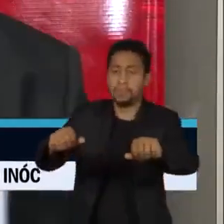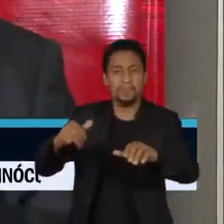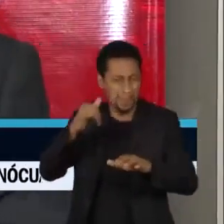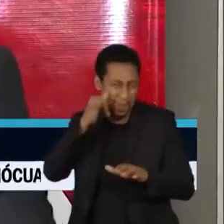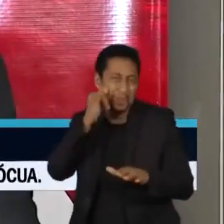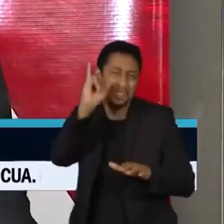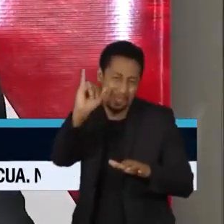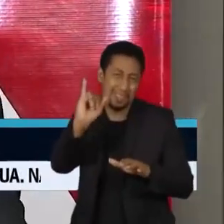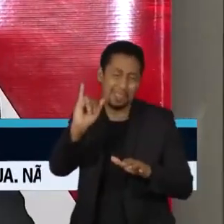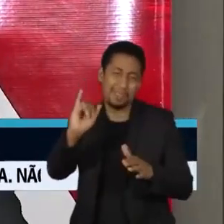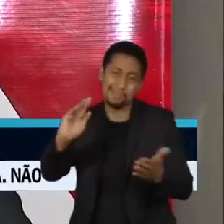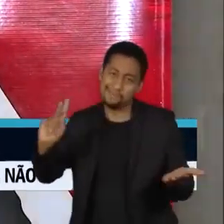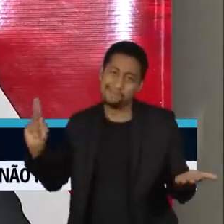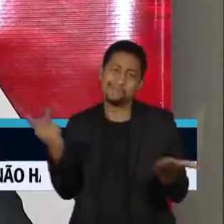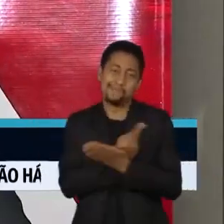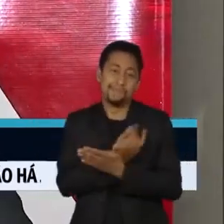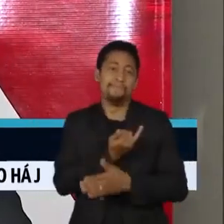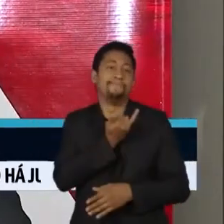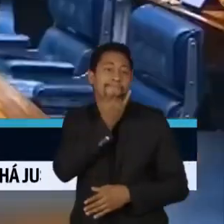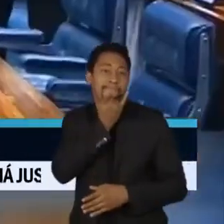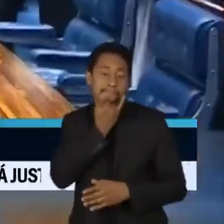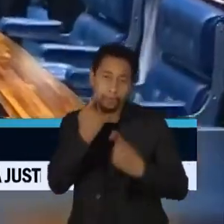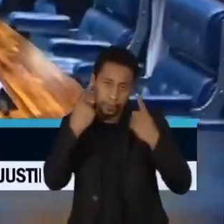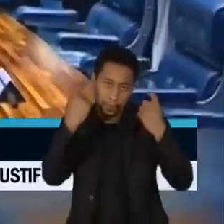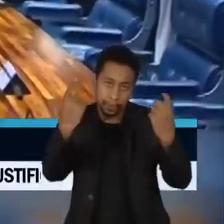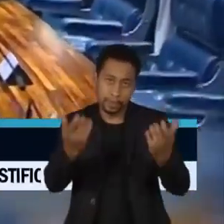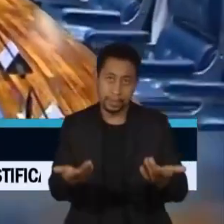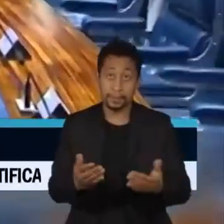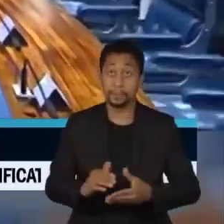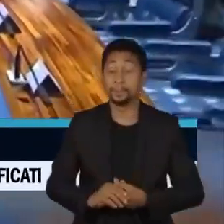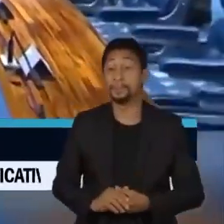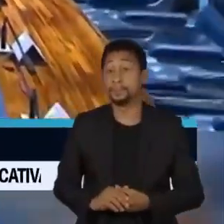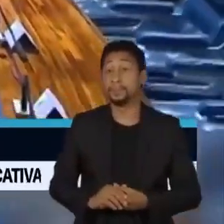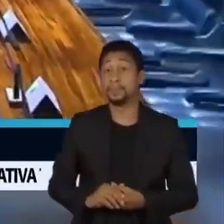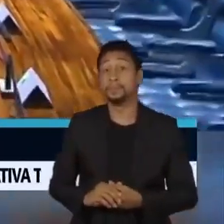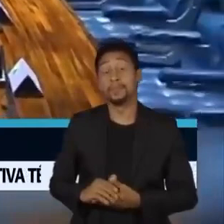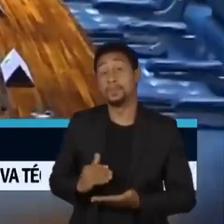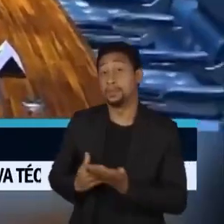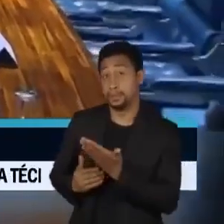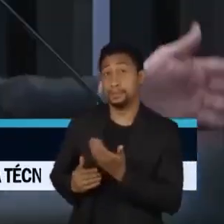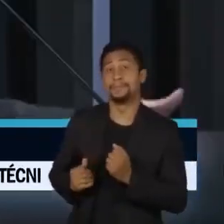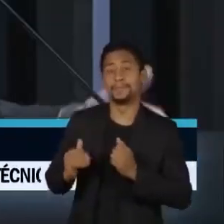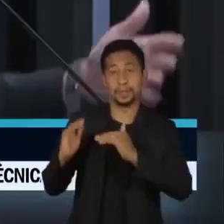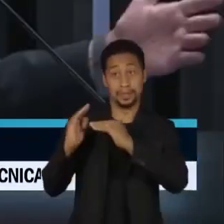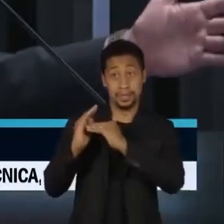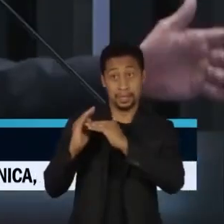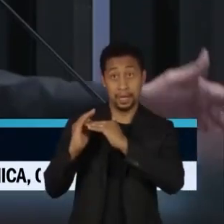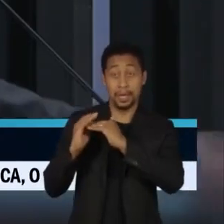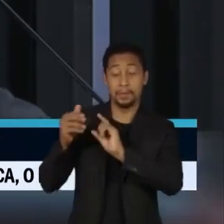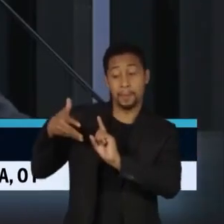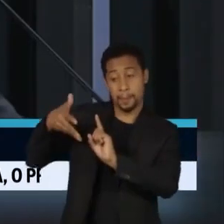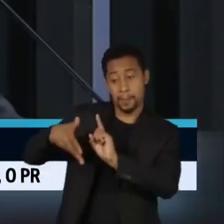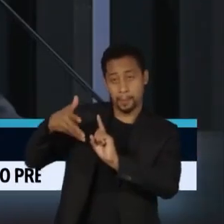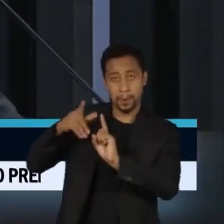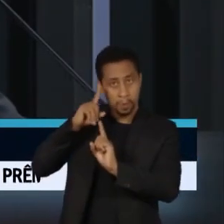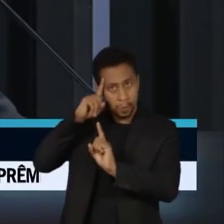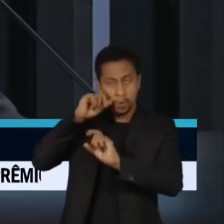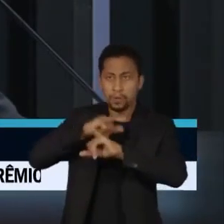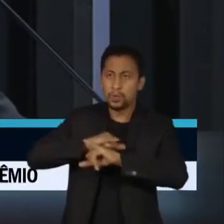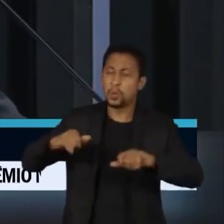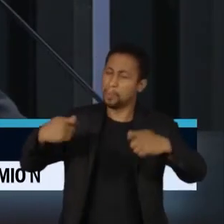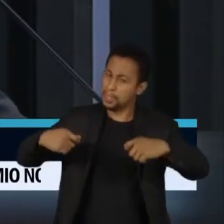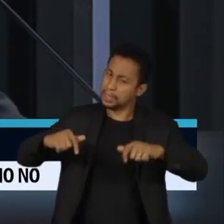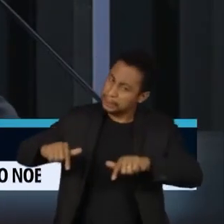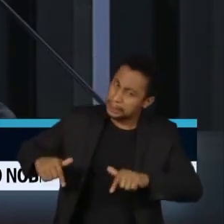impedir a consumação desses atos violentos. Na tribuna do Senado, Sérgio Moro disse que é preciso reagir